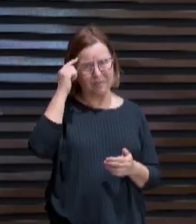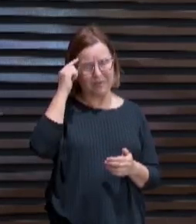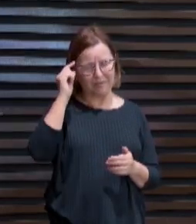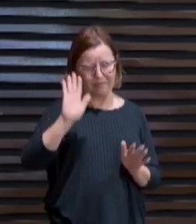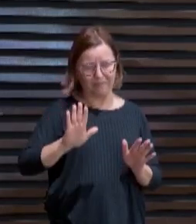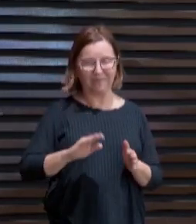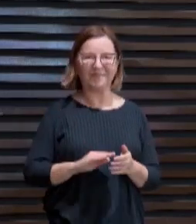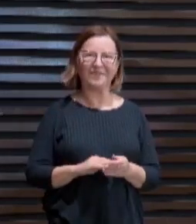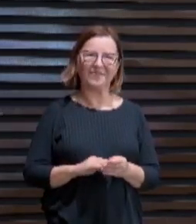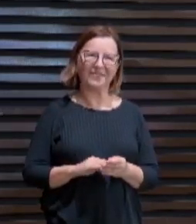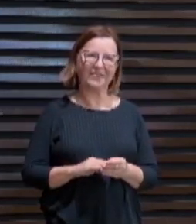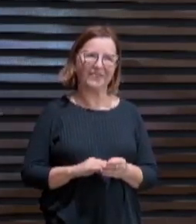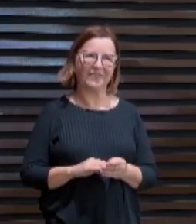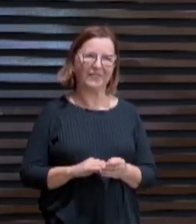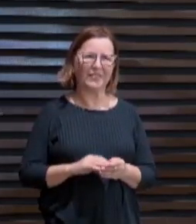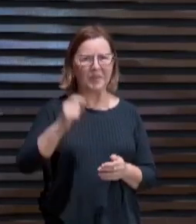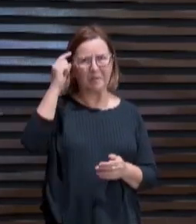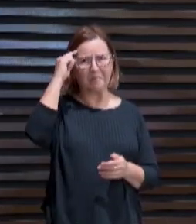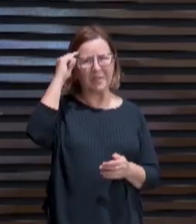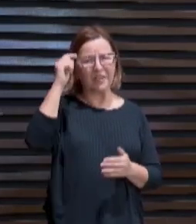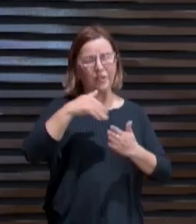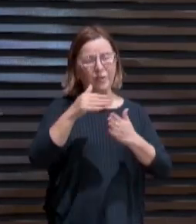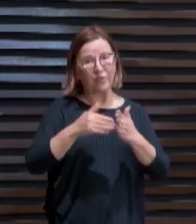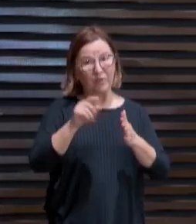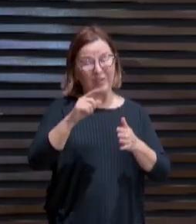exercício. Pense nos seus bens.